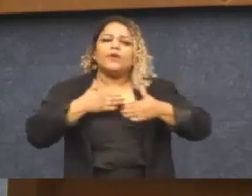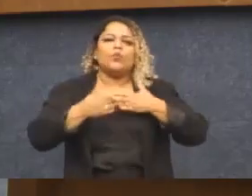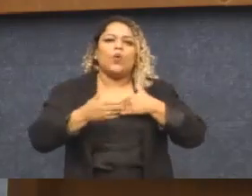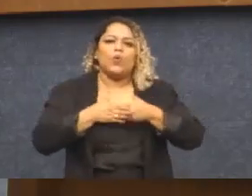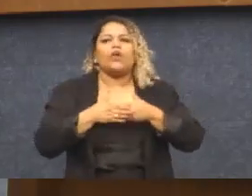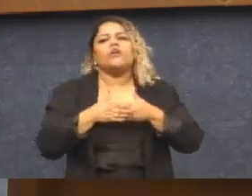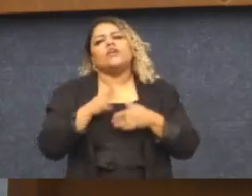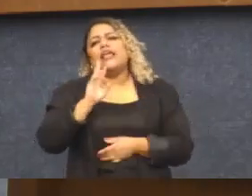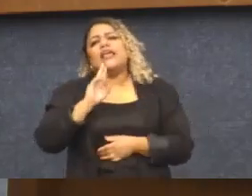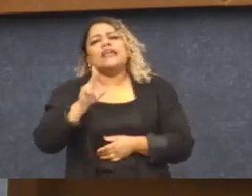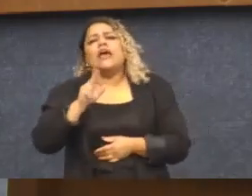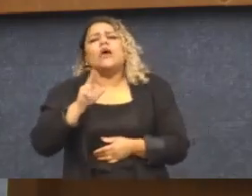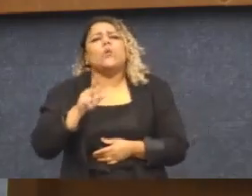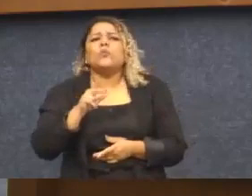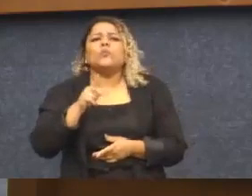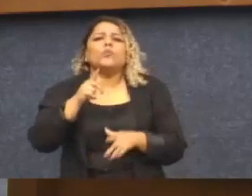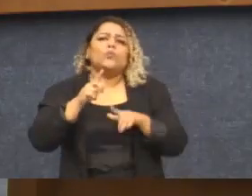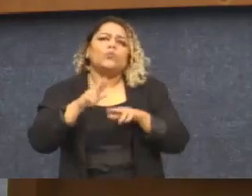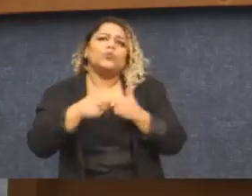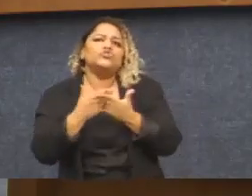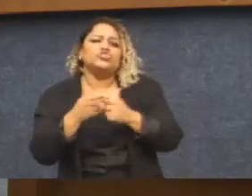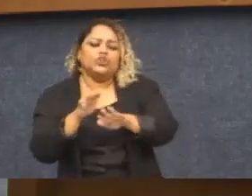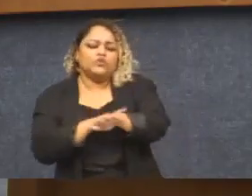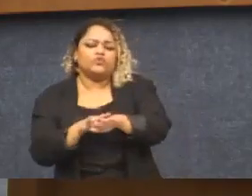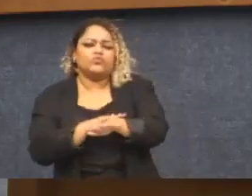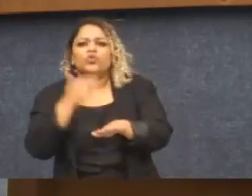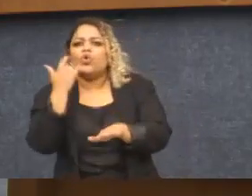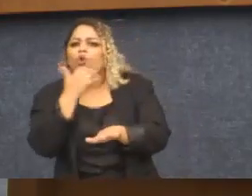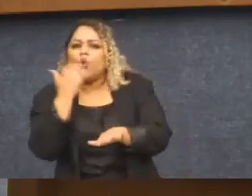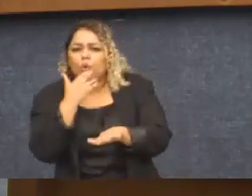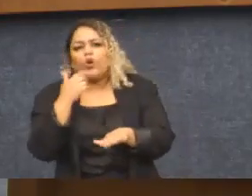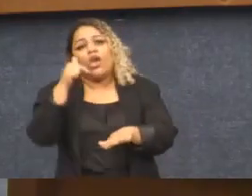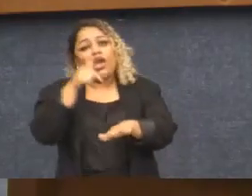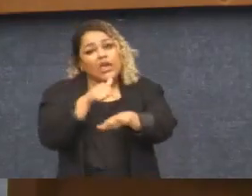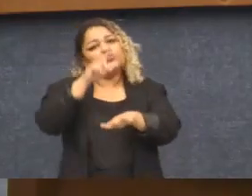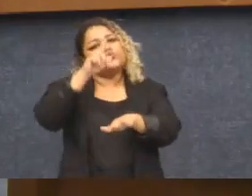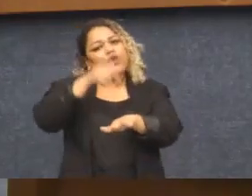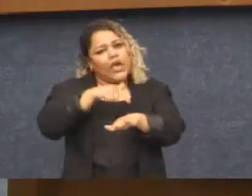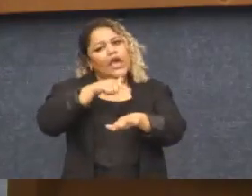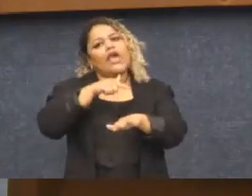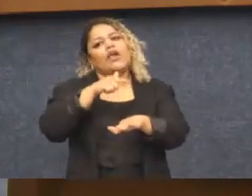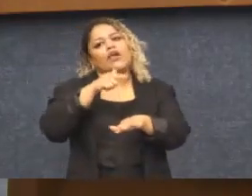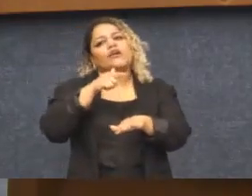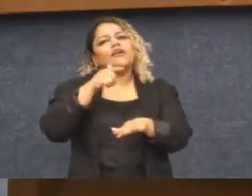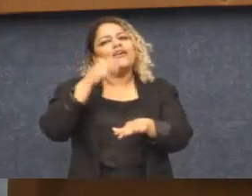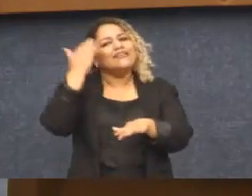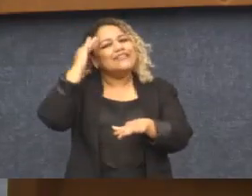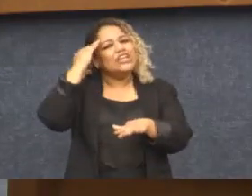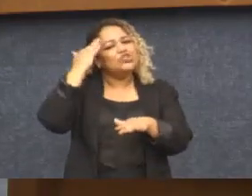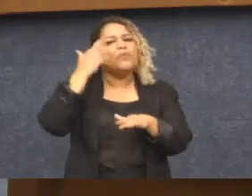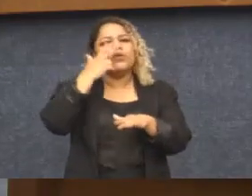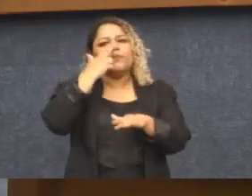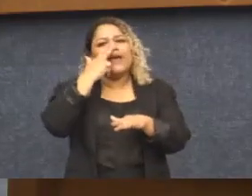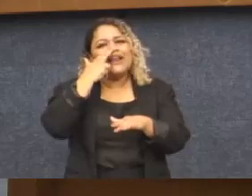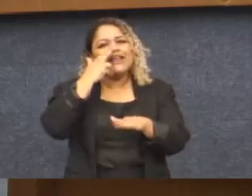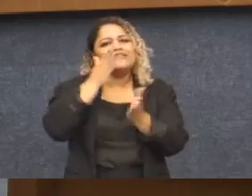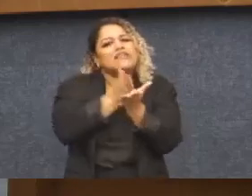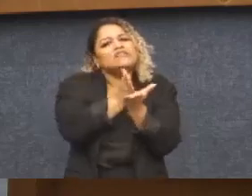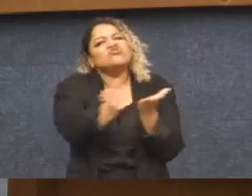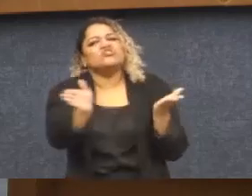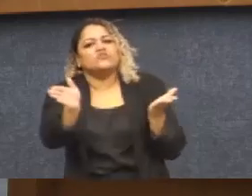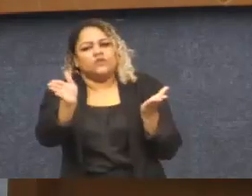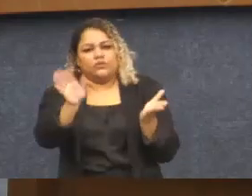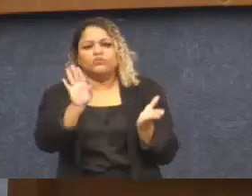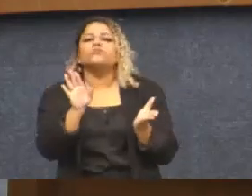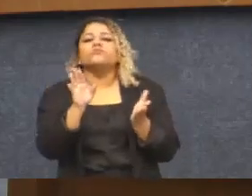por uma qualificação de cor de pele, porque isso sim começa a gerar distorções de entendimento. Veja, por exemplo,